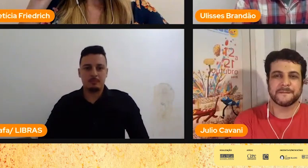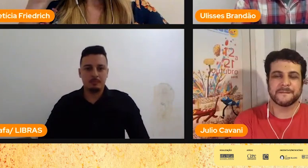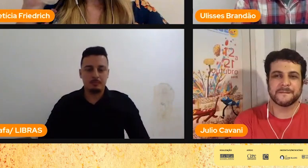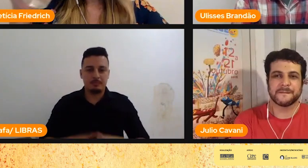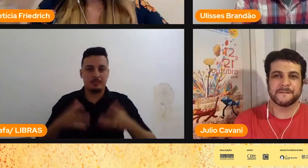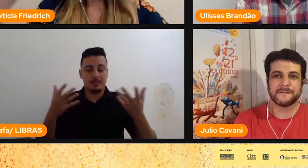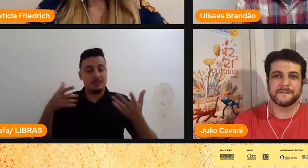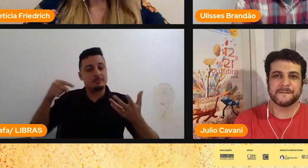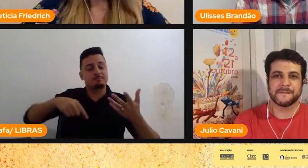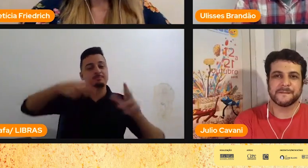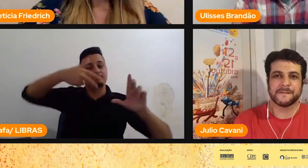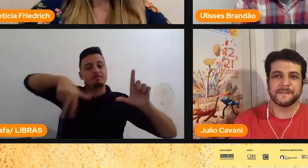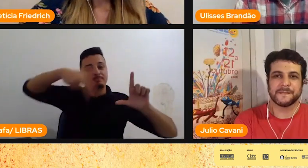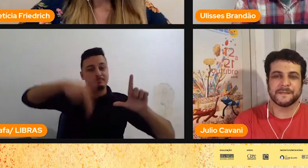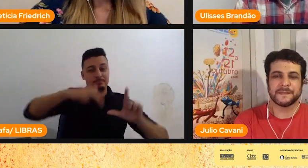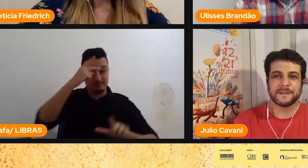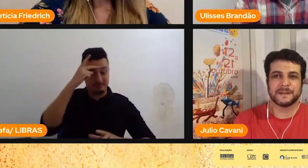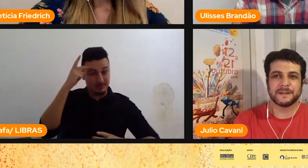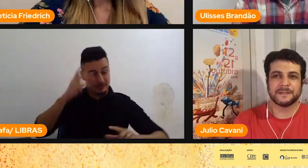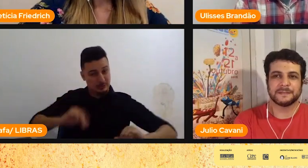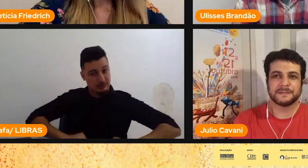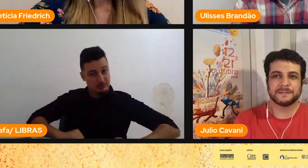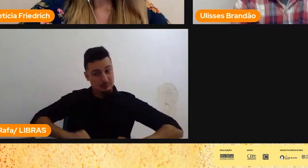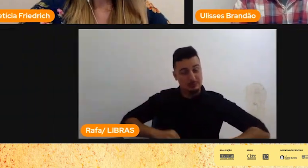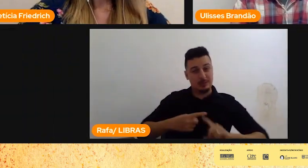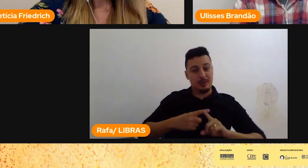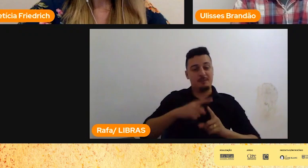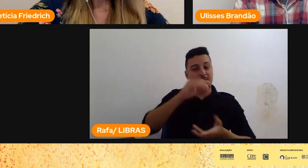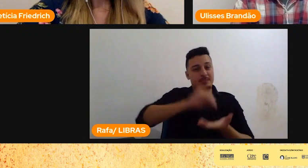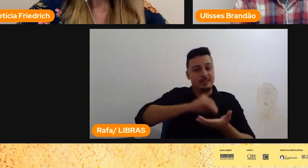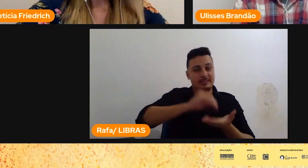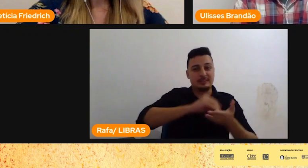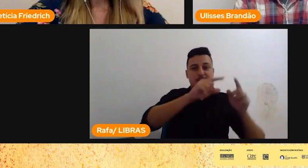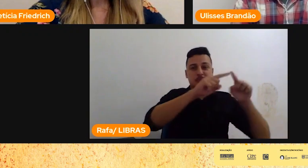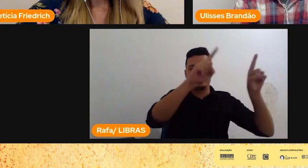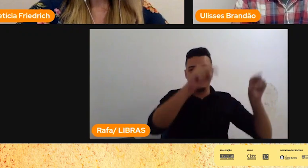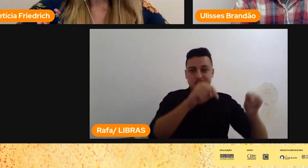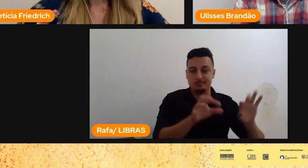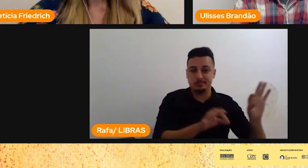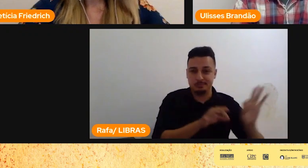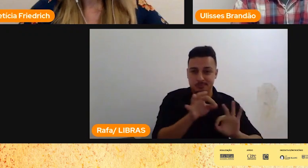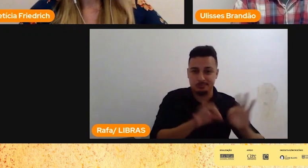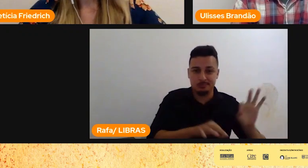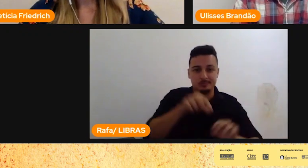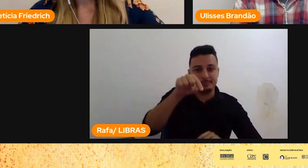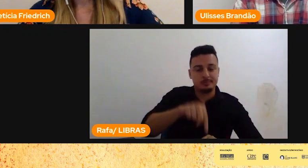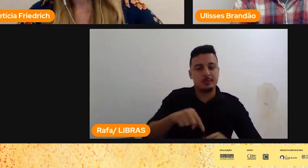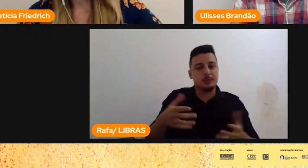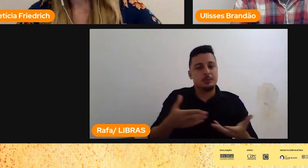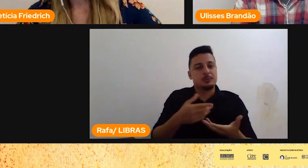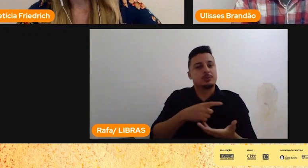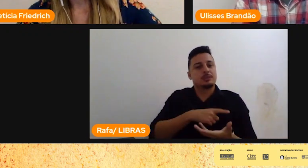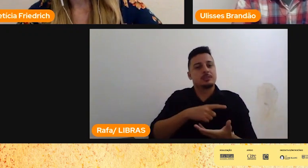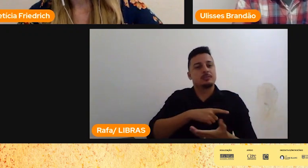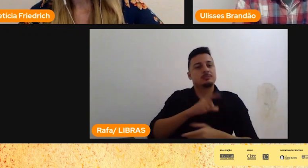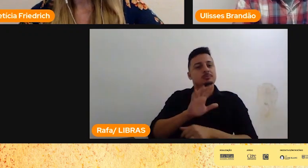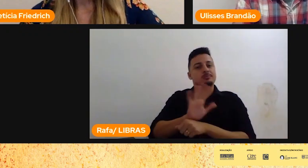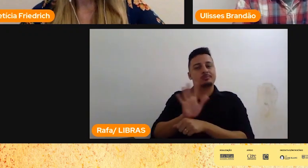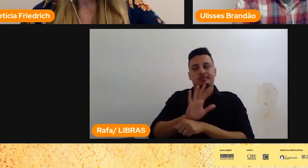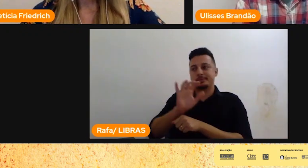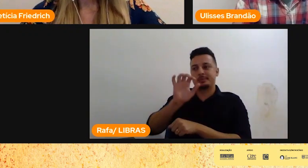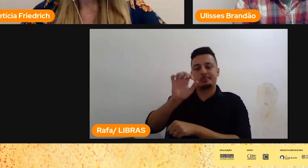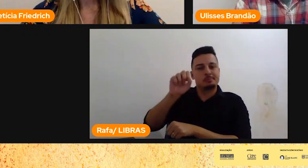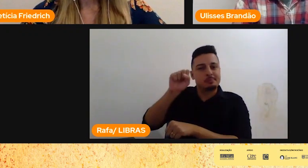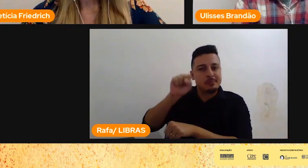que está sofrendo com falta de edital, né, assim, hoje, infelizmente, a gente tem uma Ancine praticamente parada, né,